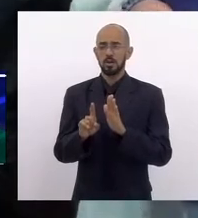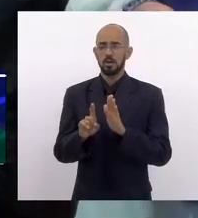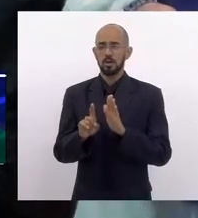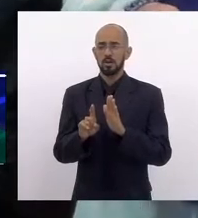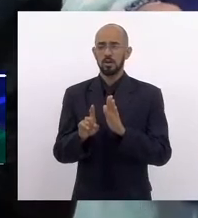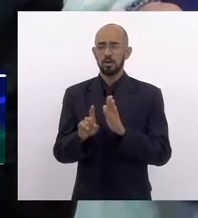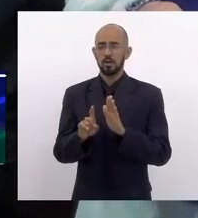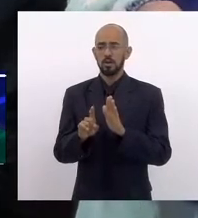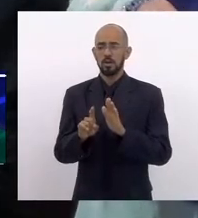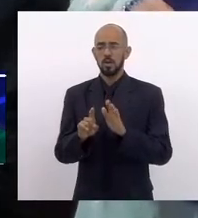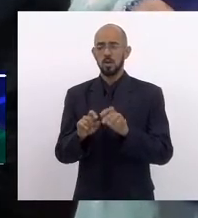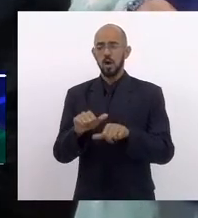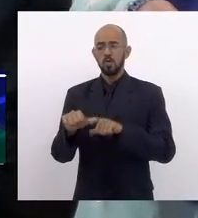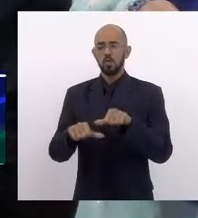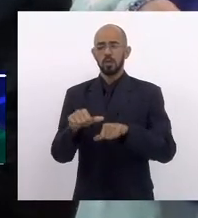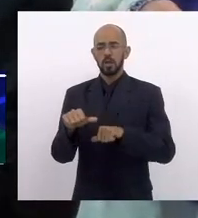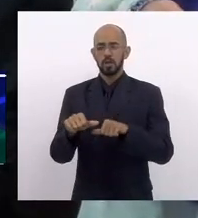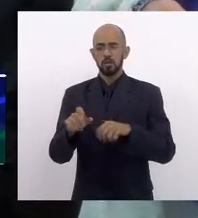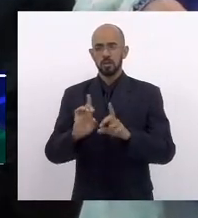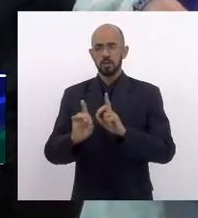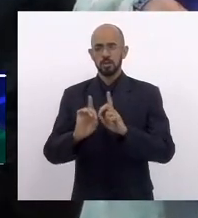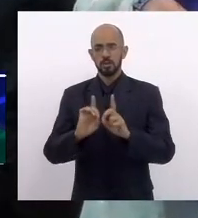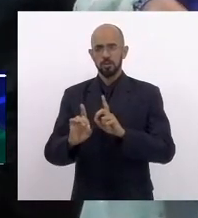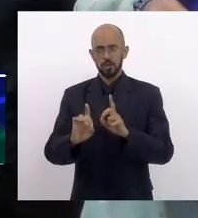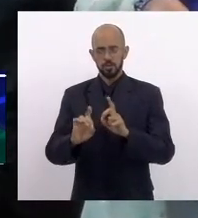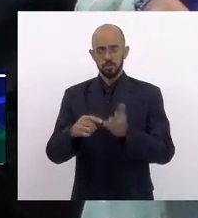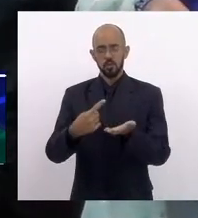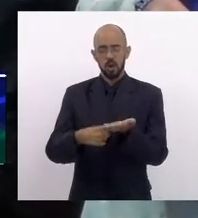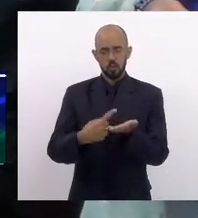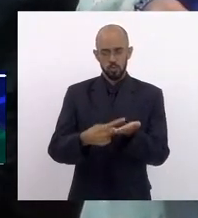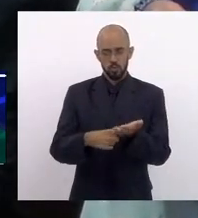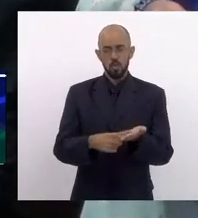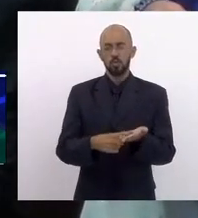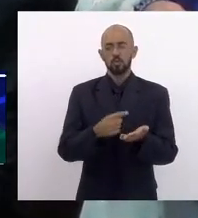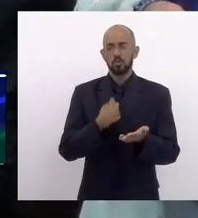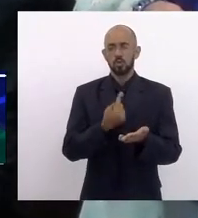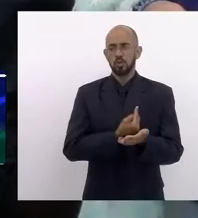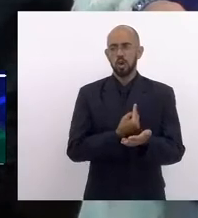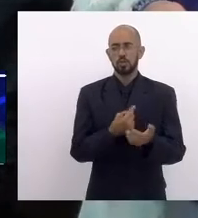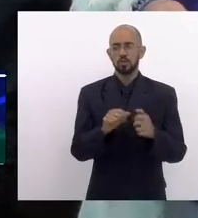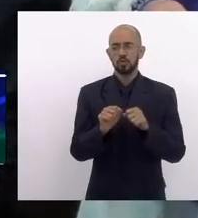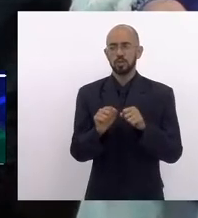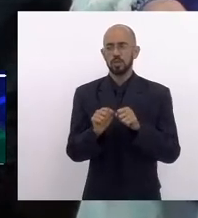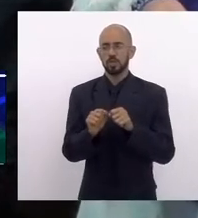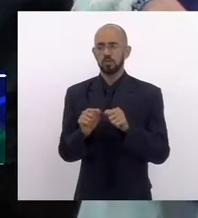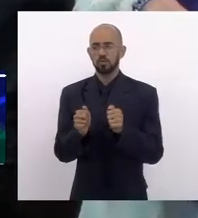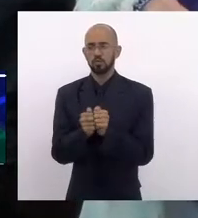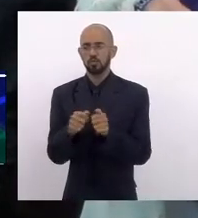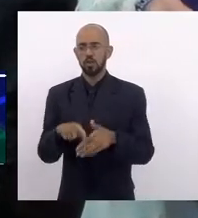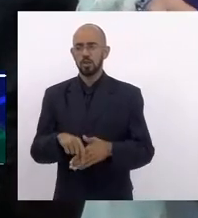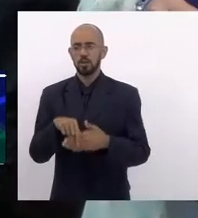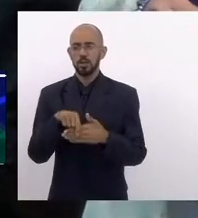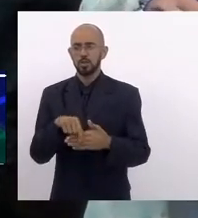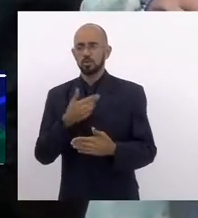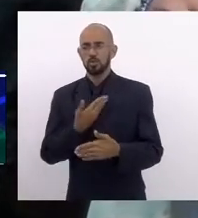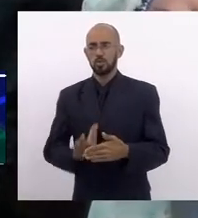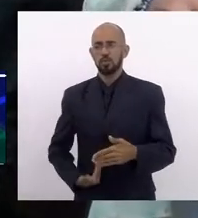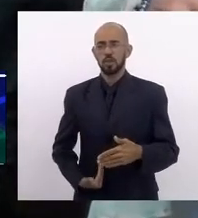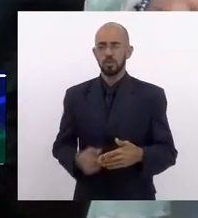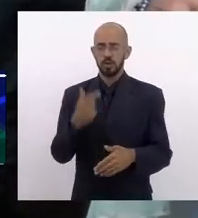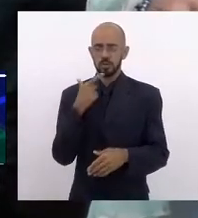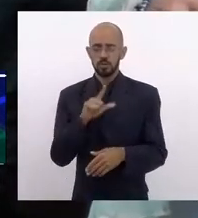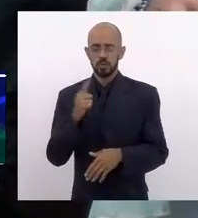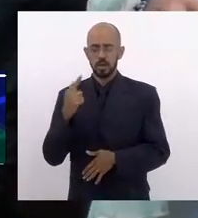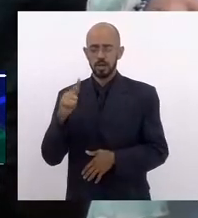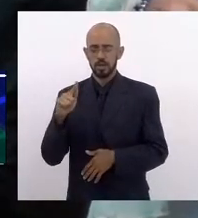sendo debatido aqui. Foi um acordo de procedimento que nós fizemos através da liderança do governo para